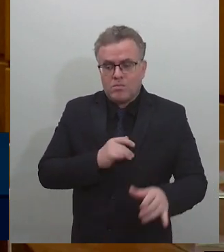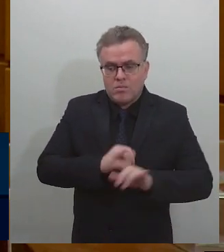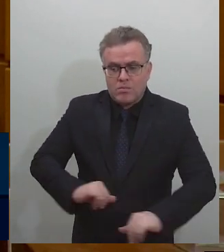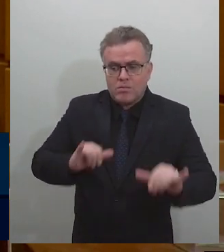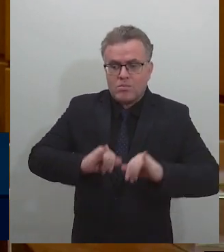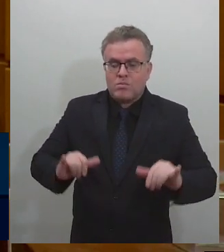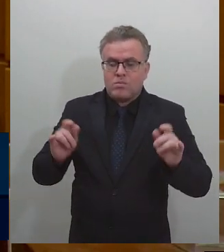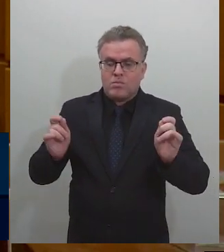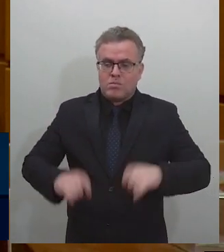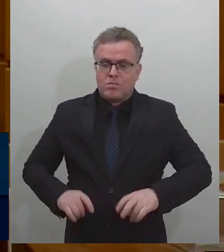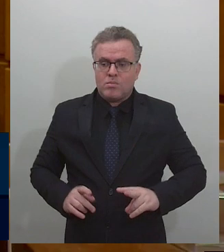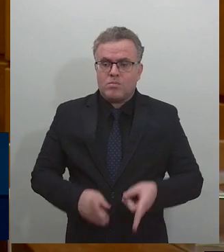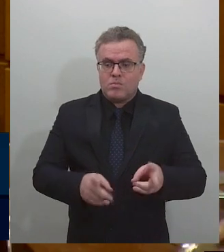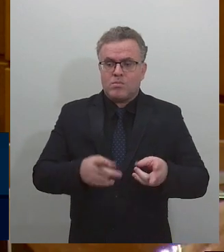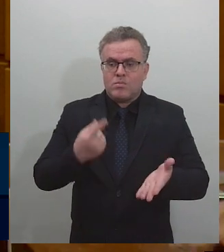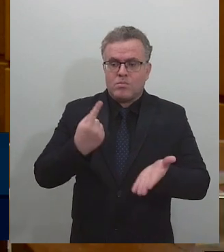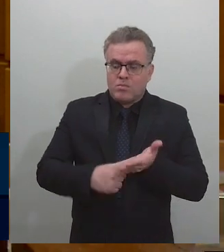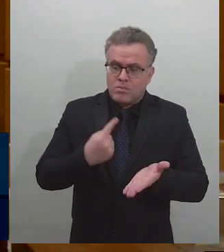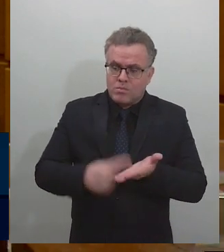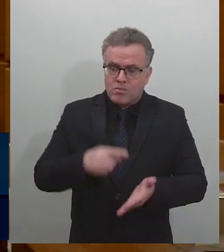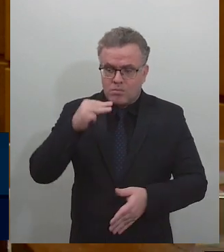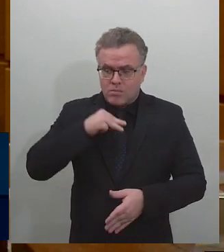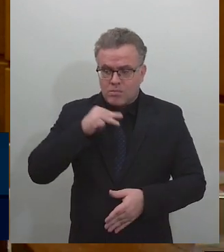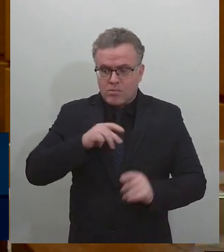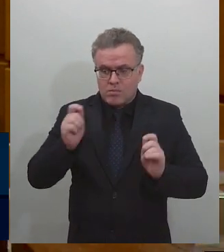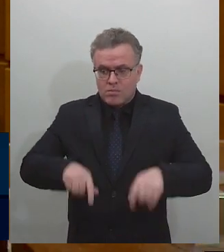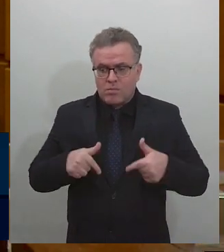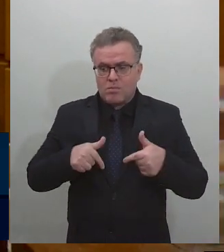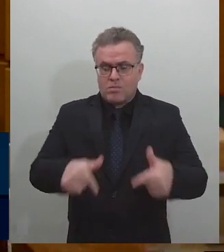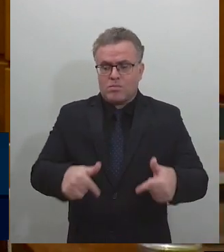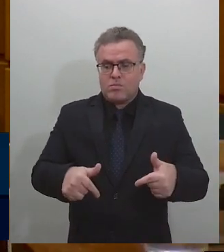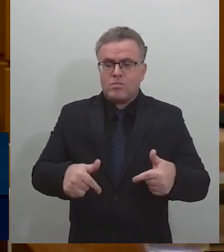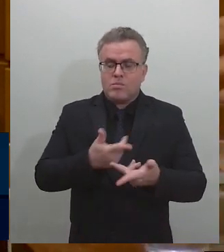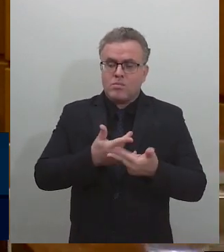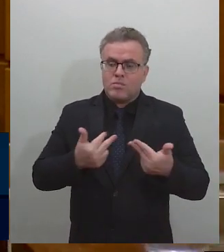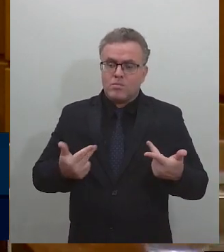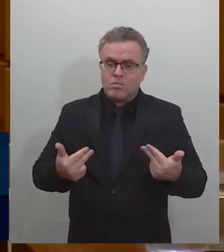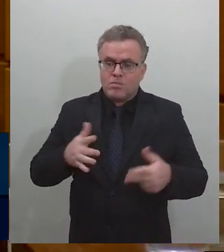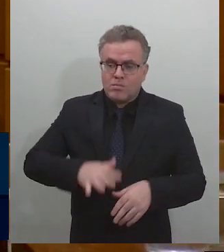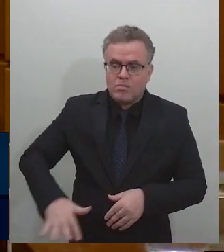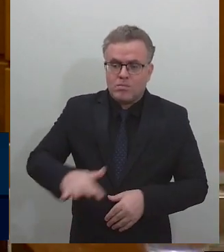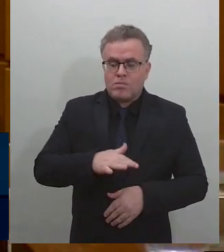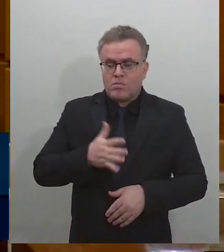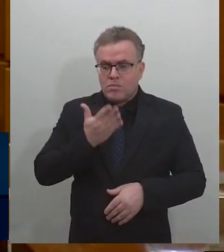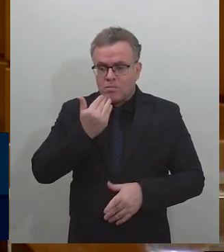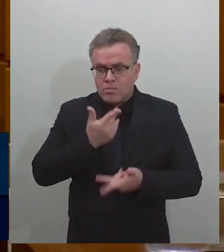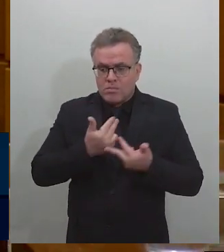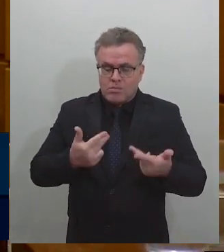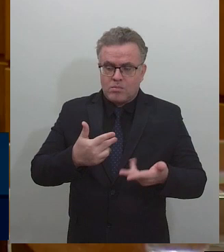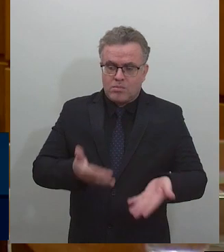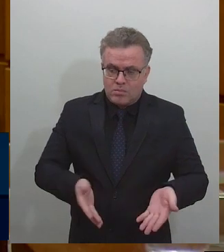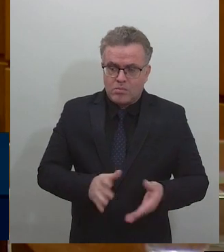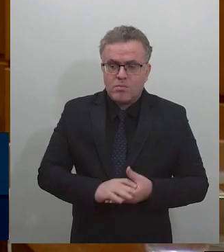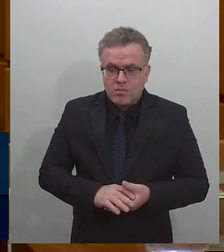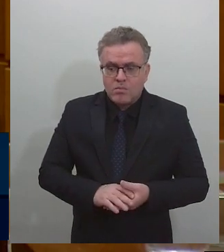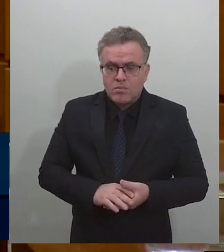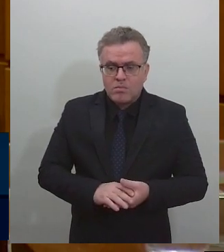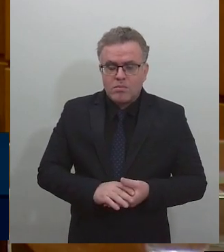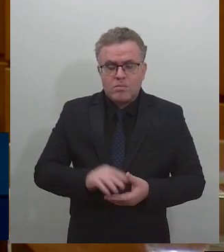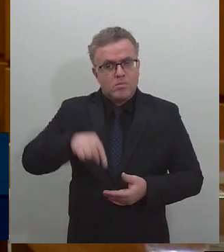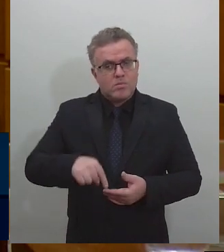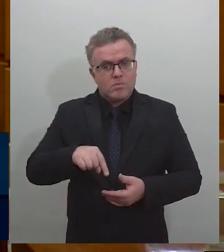mães possam enfrentar os obstáculos da amamentação, se assim desejarem. Em Sergipe, quero destacar aqui o